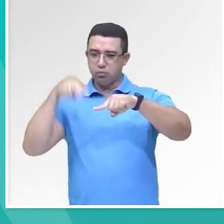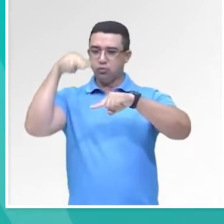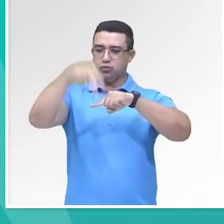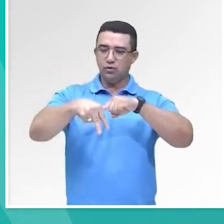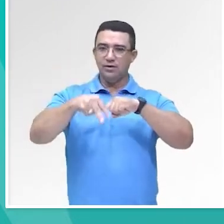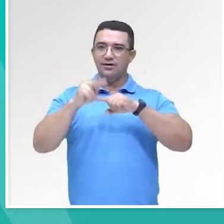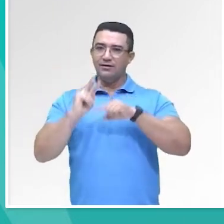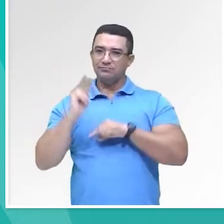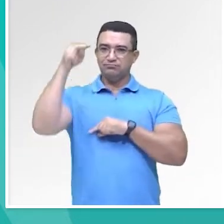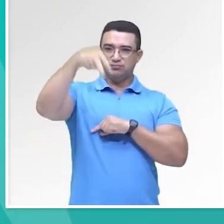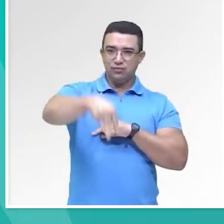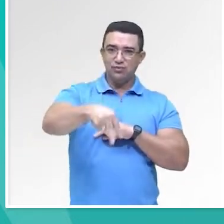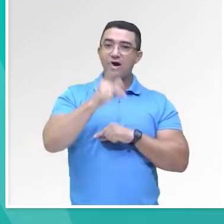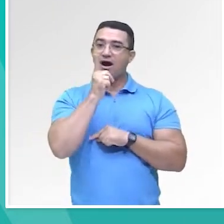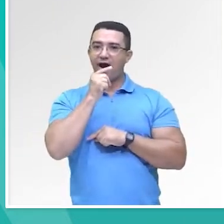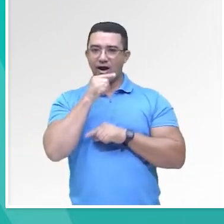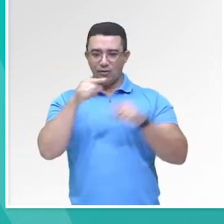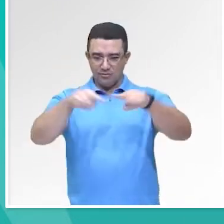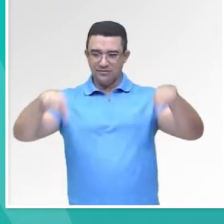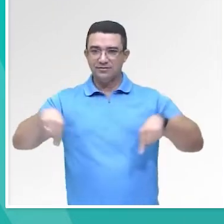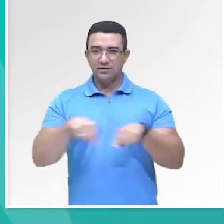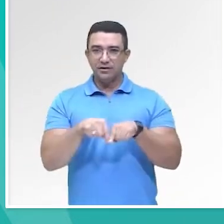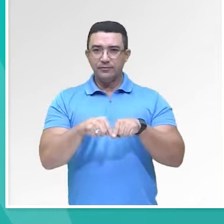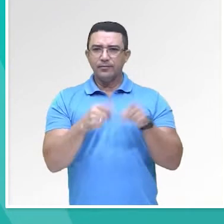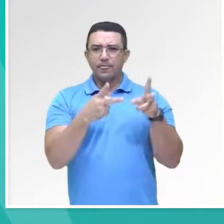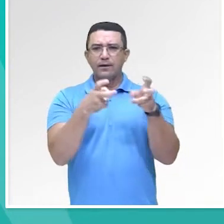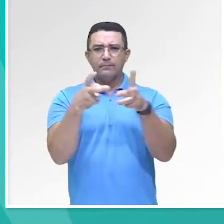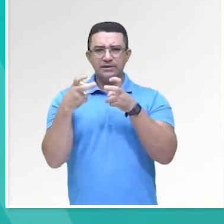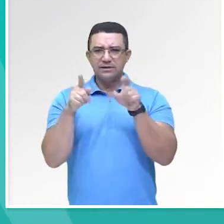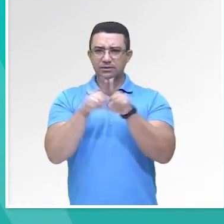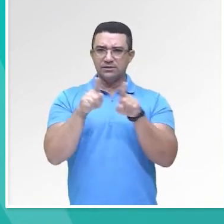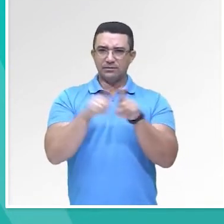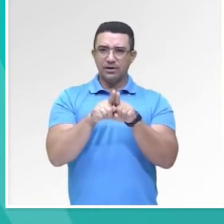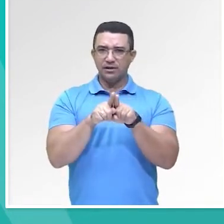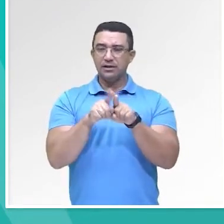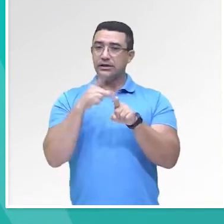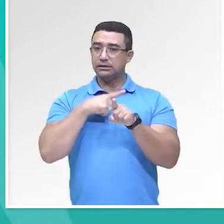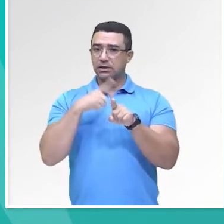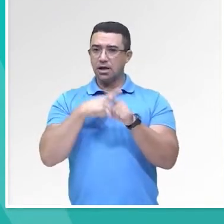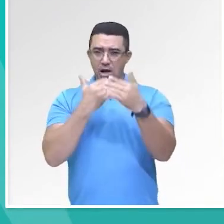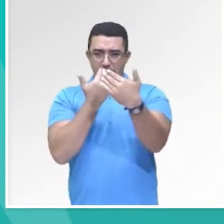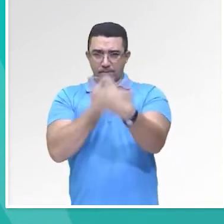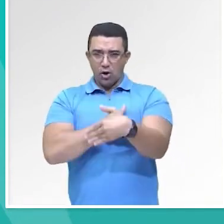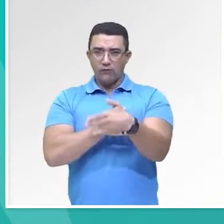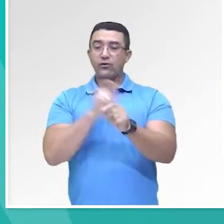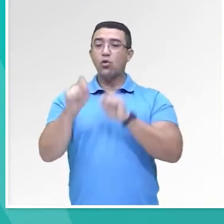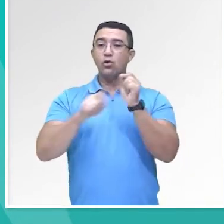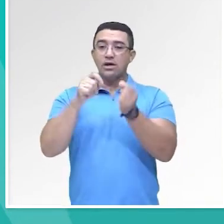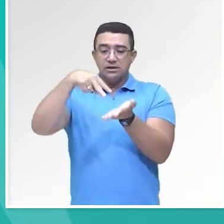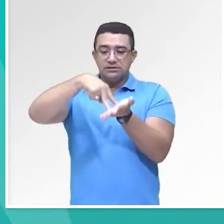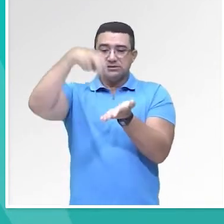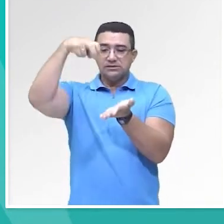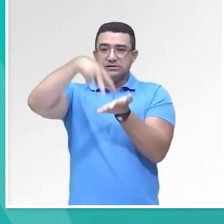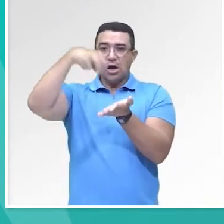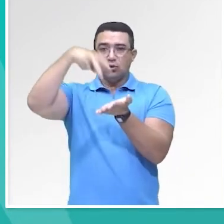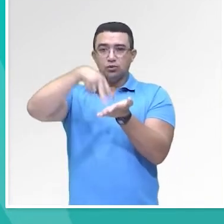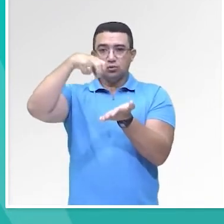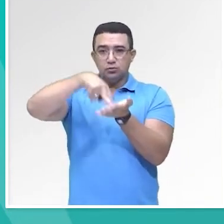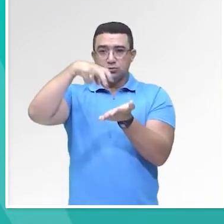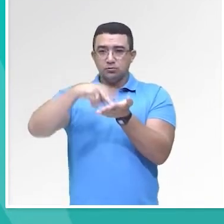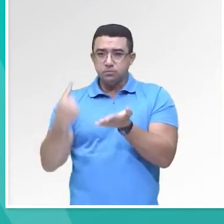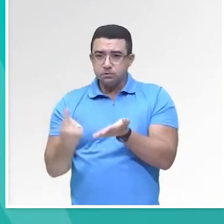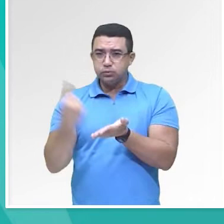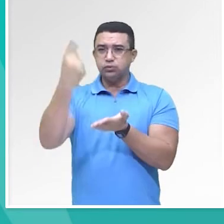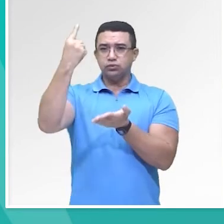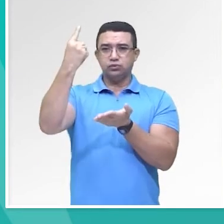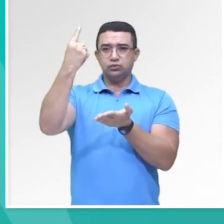aqui embaixo, ó. Nós temos aqui a nossa prova de salto em altura. Vindo um